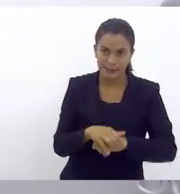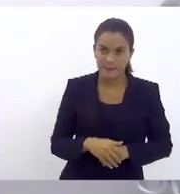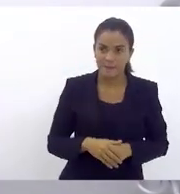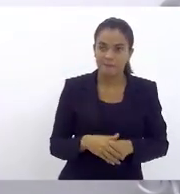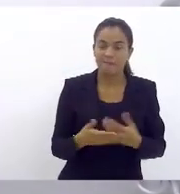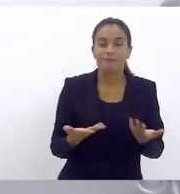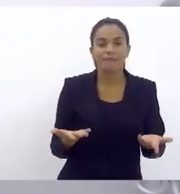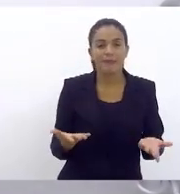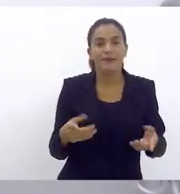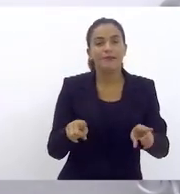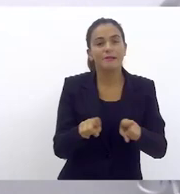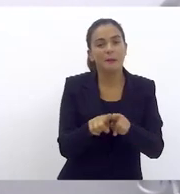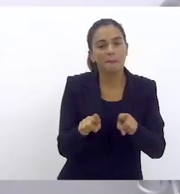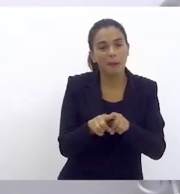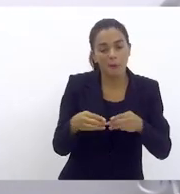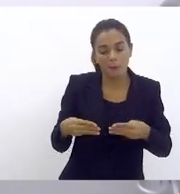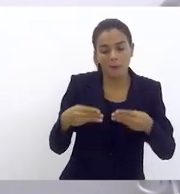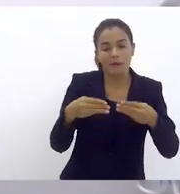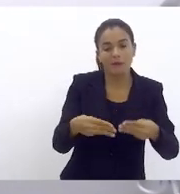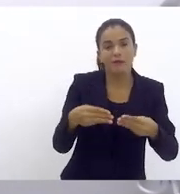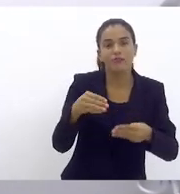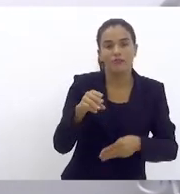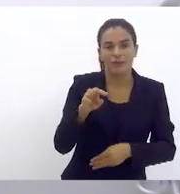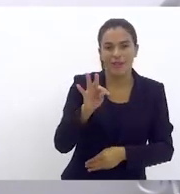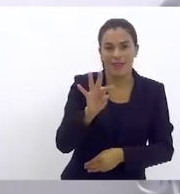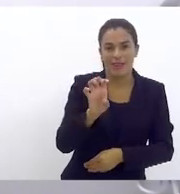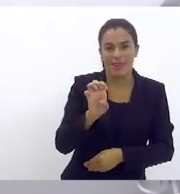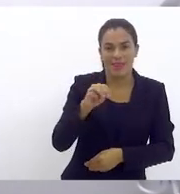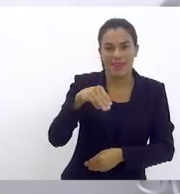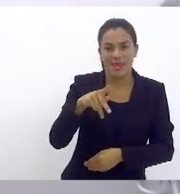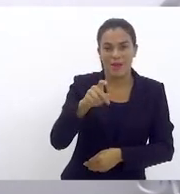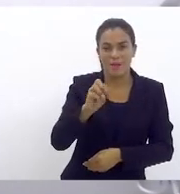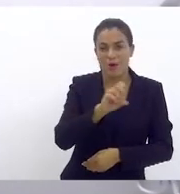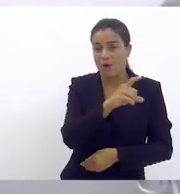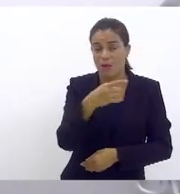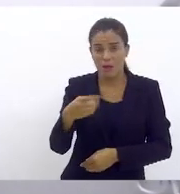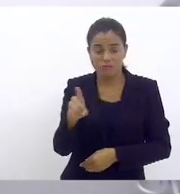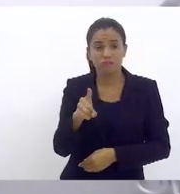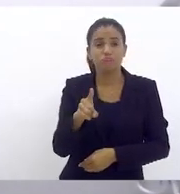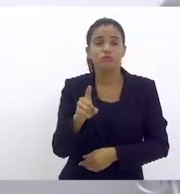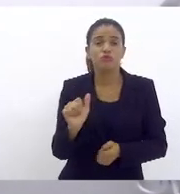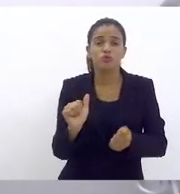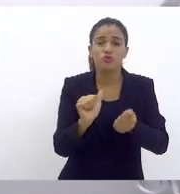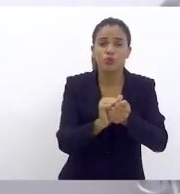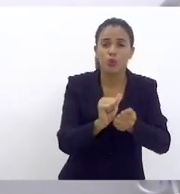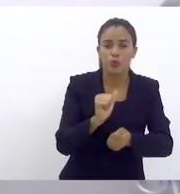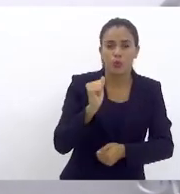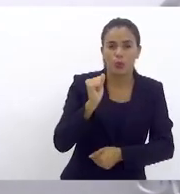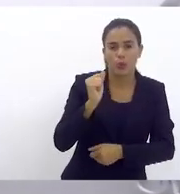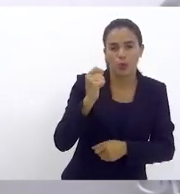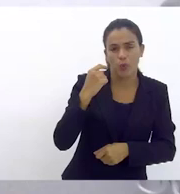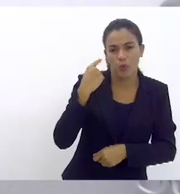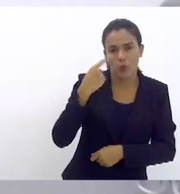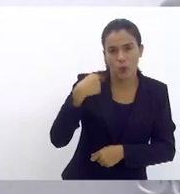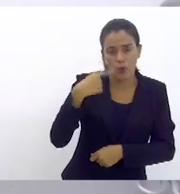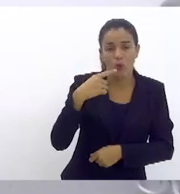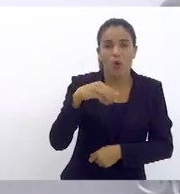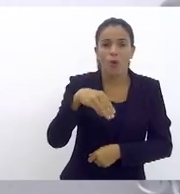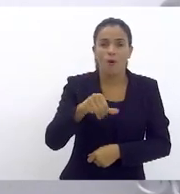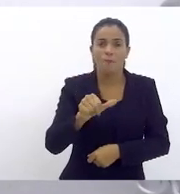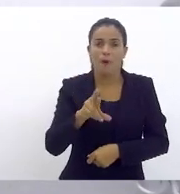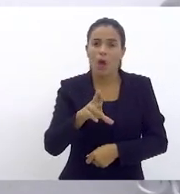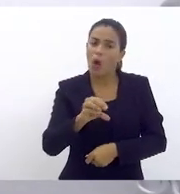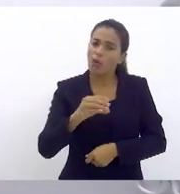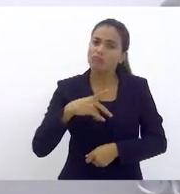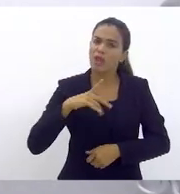de alguma forma tem sido gestada no âmbito da Fiocruz e que essa casa né com o Dr Mauro Osório é tem feito um movimento